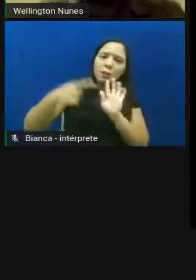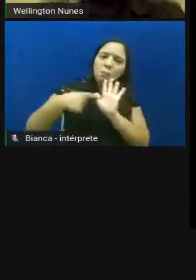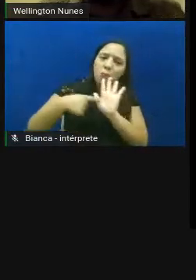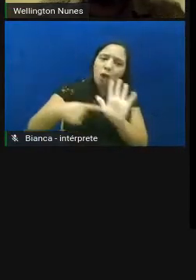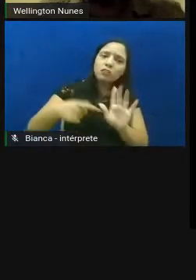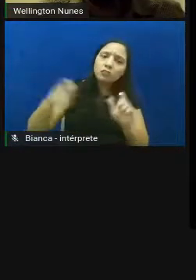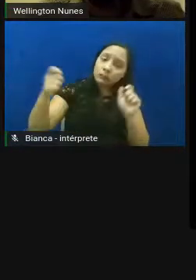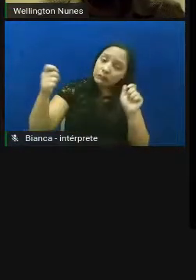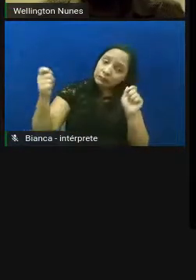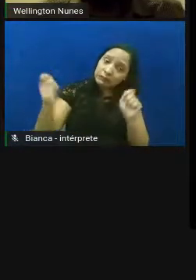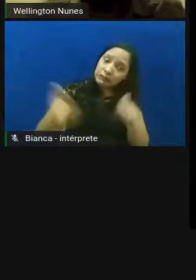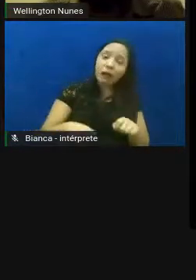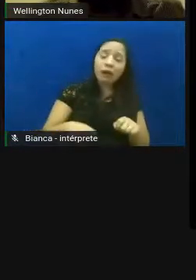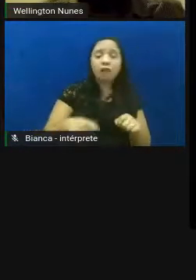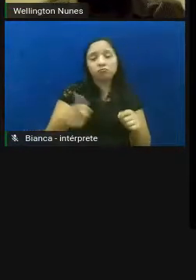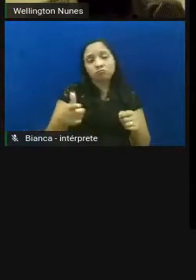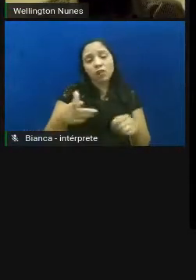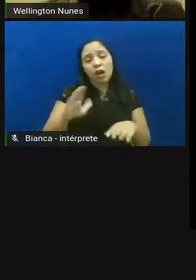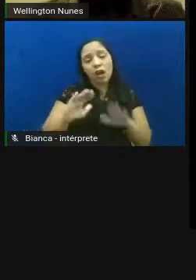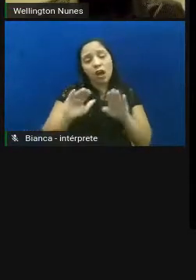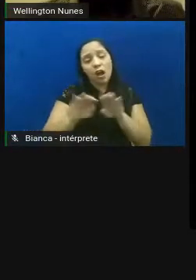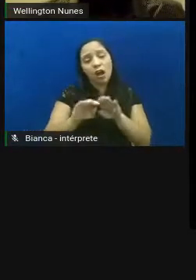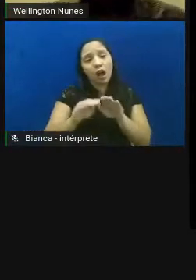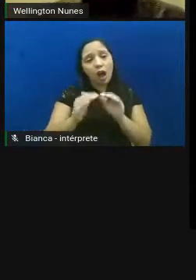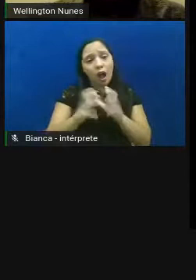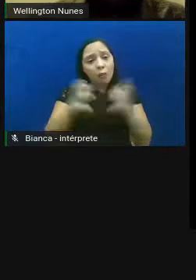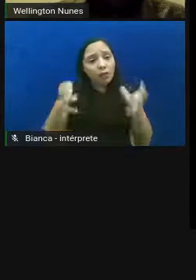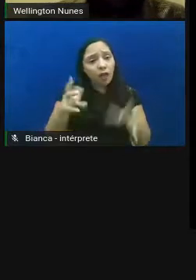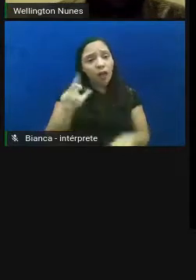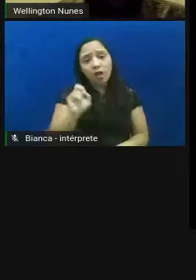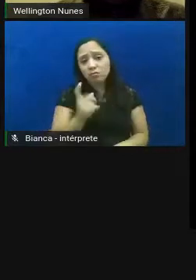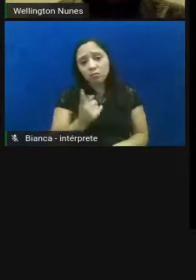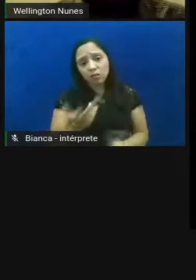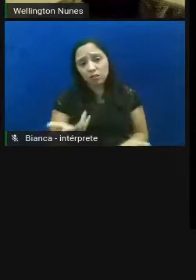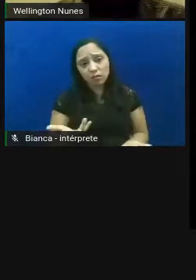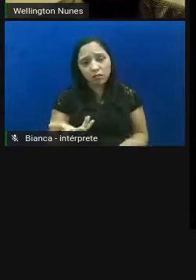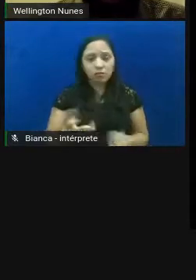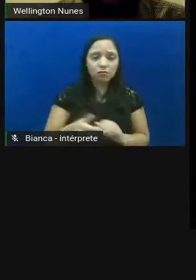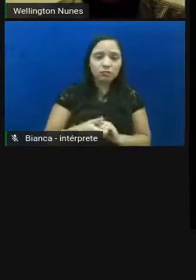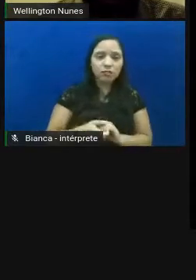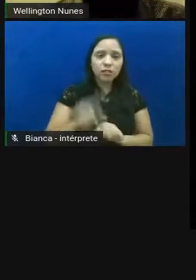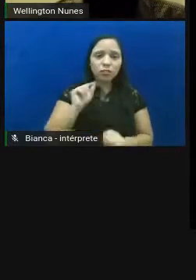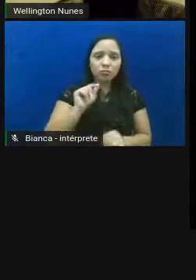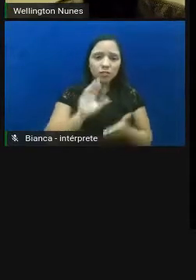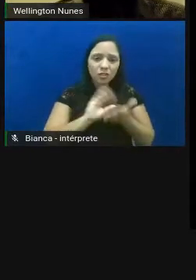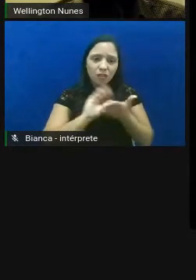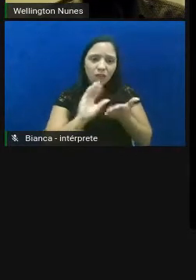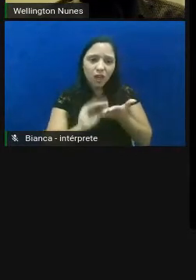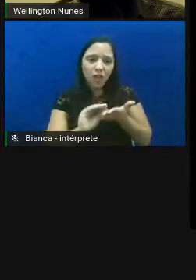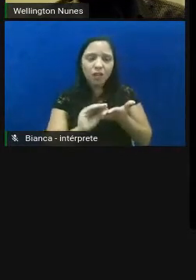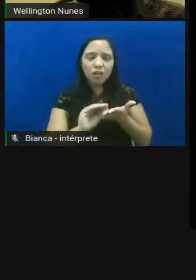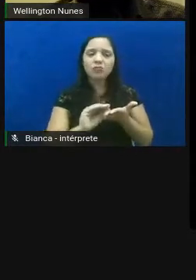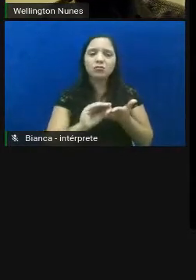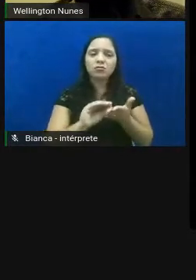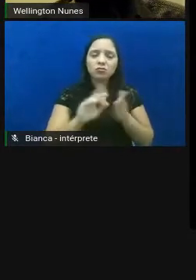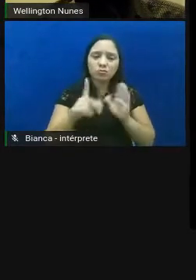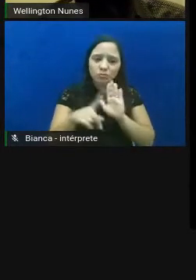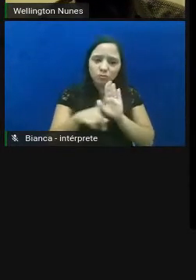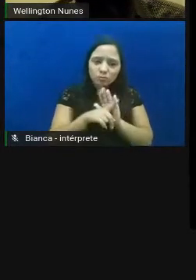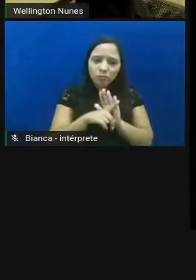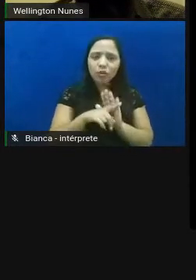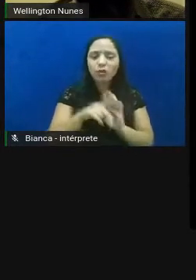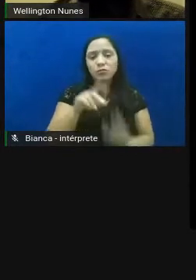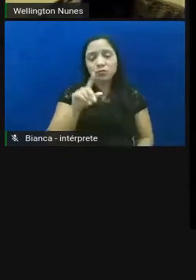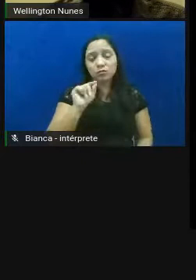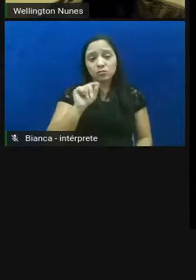ressaltar que quem é responsável por esses dados é o LAPIG, que é o Laboratório de Processamento de